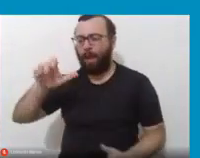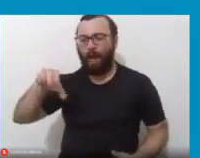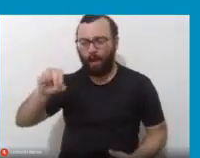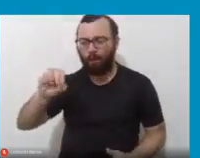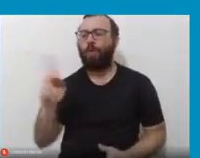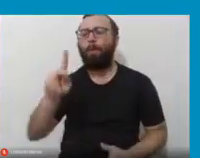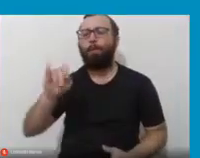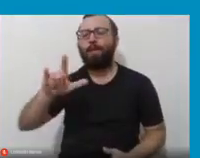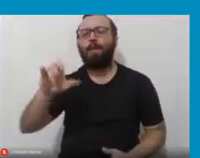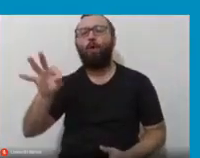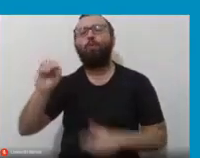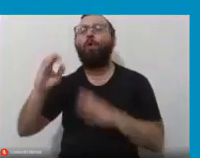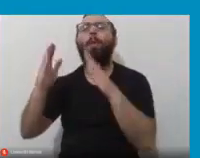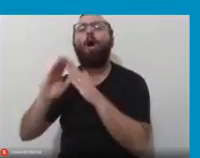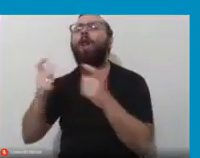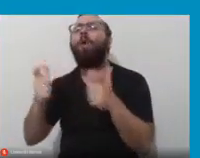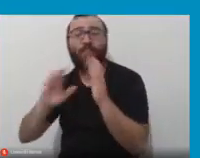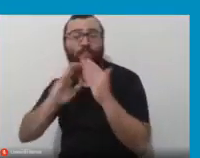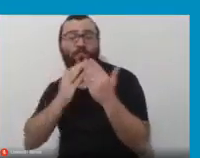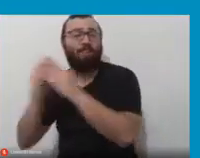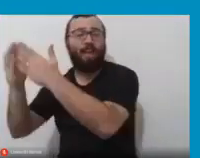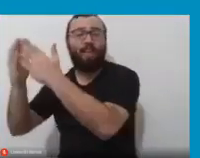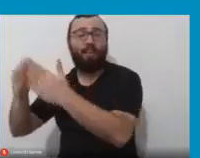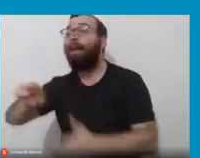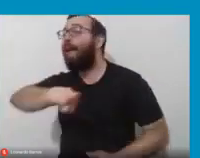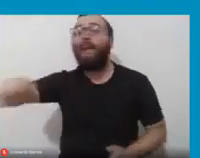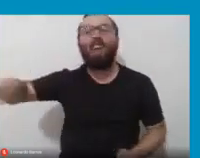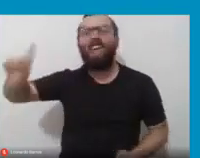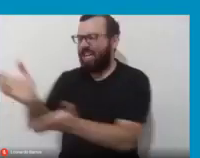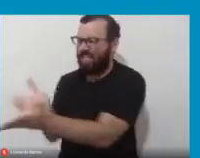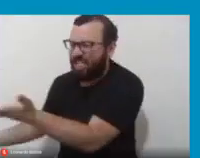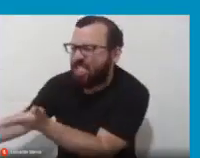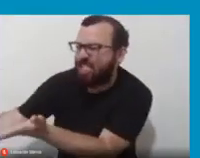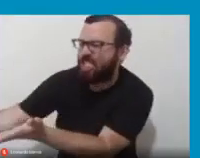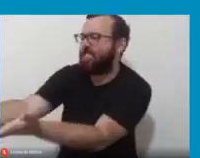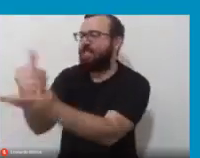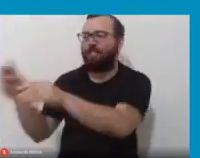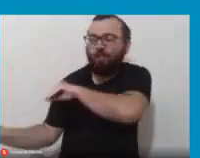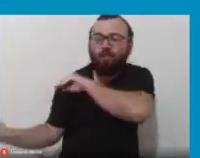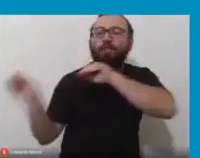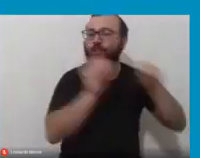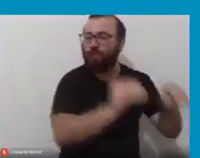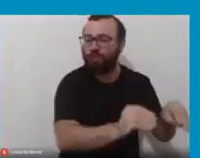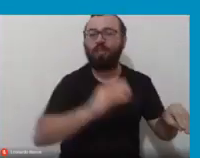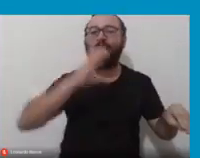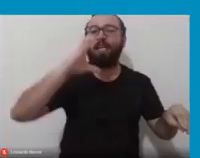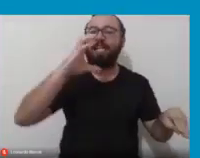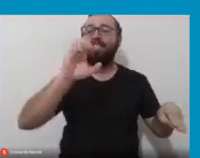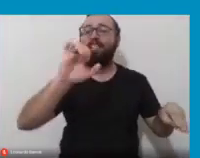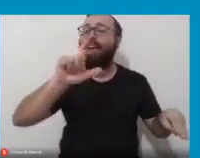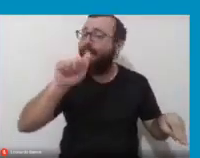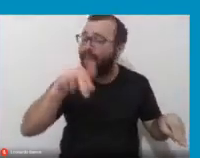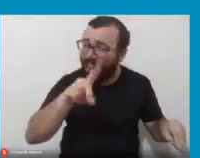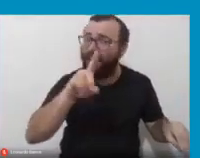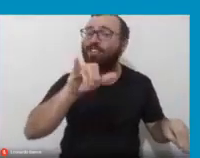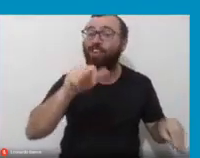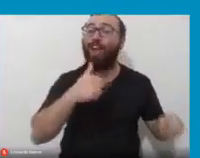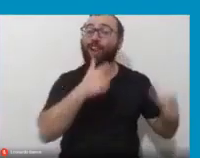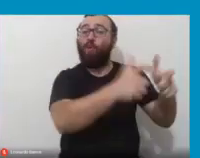invasões e favelas, e foram removidos numa campanha de erradicação de invasões, sei, para Ceilândia, onde eu